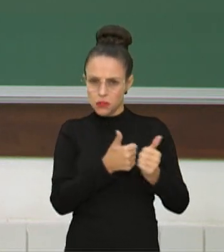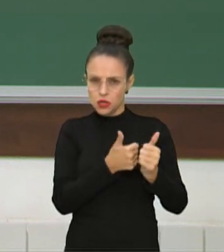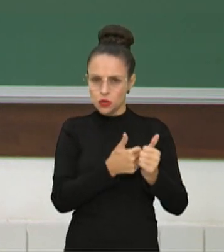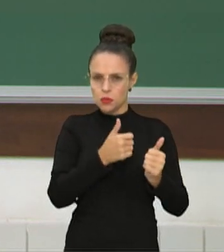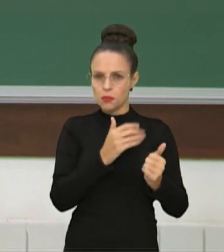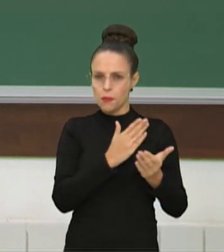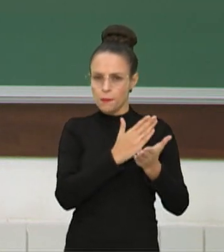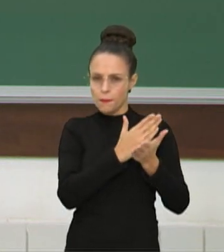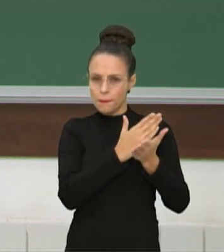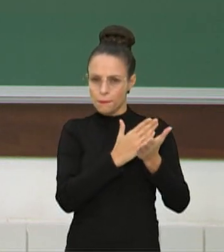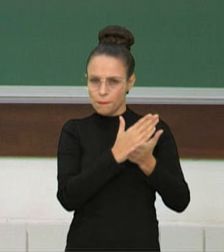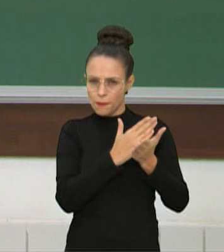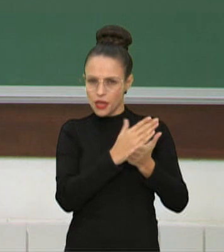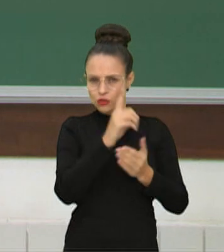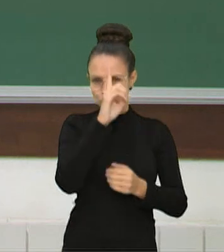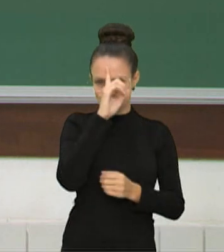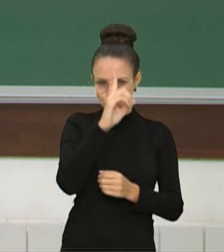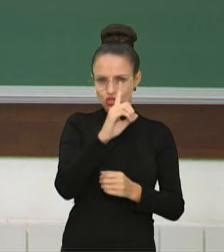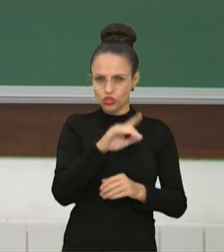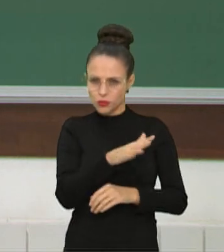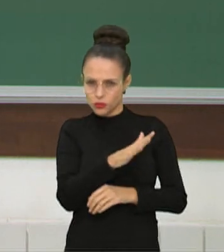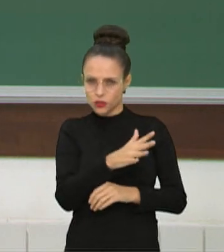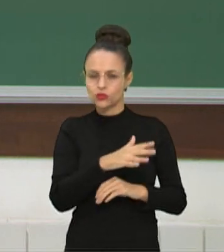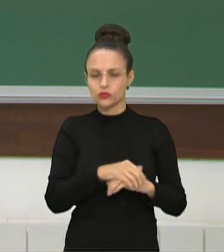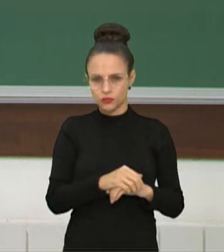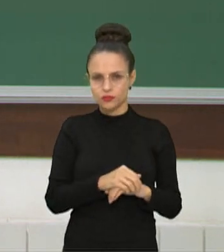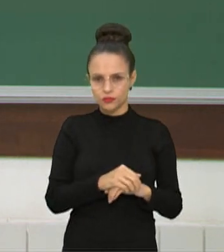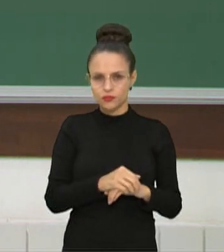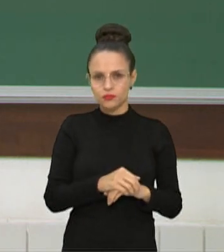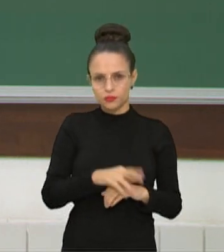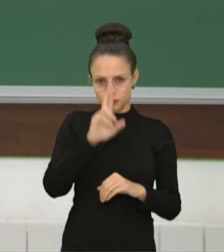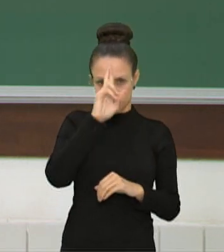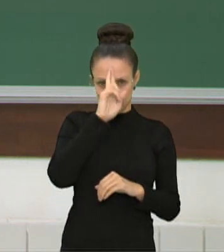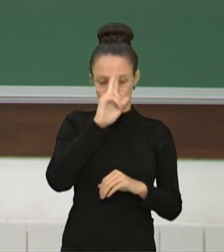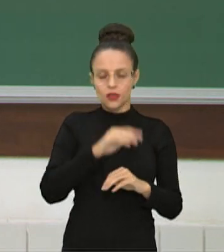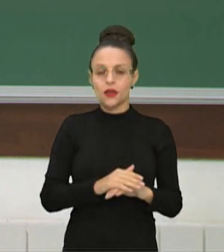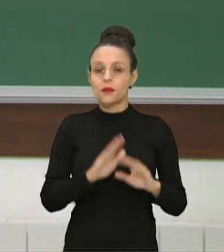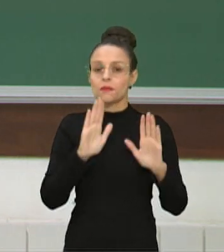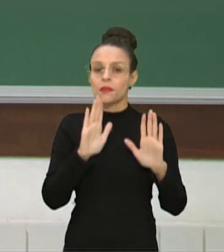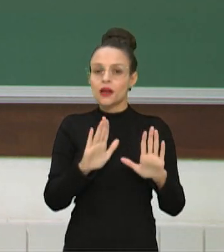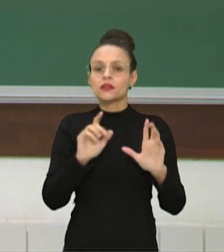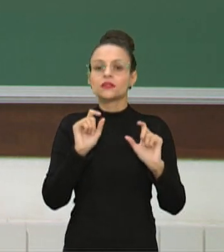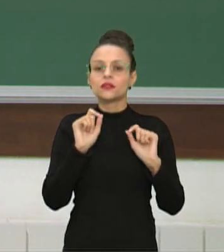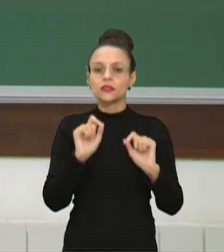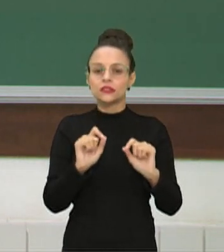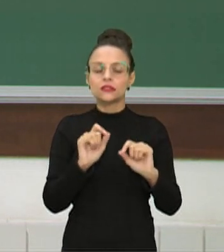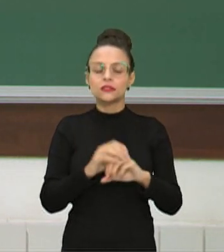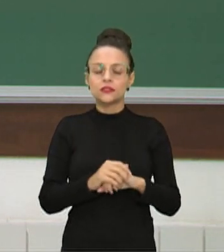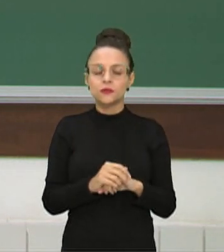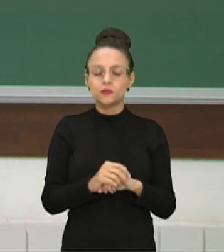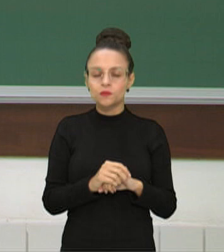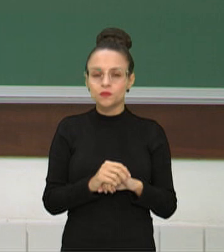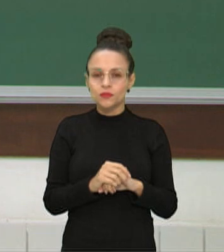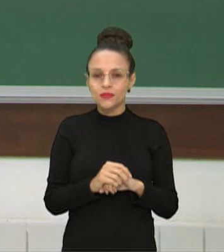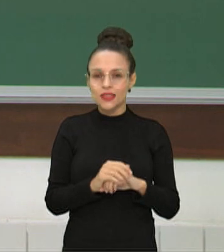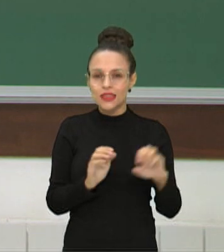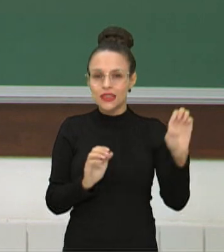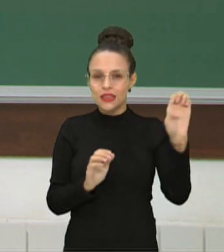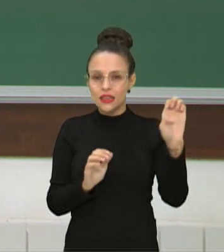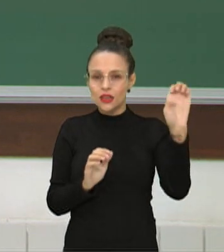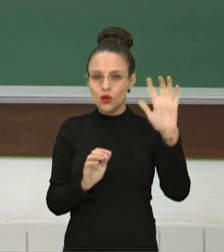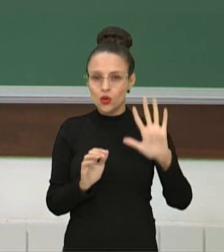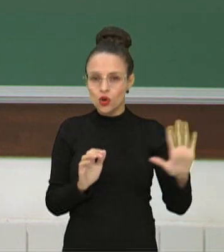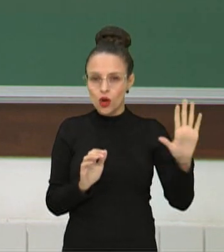no meio do dia, claro que é aproximado. Chama de meio-dia, mas a Europa, a